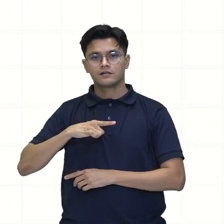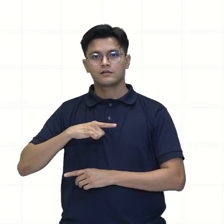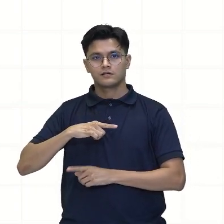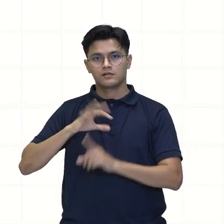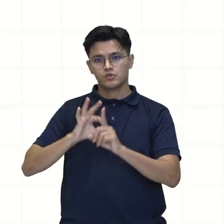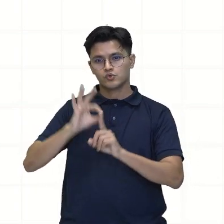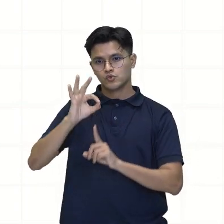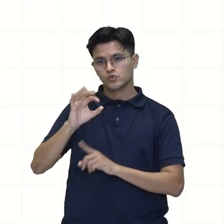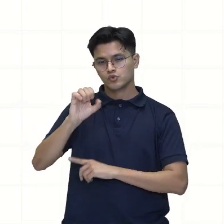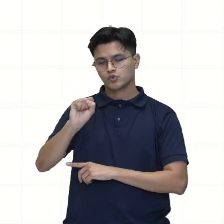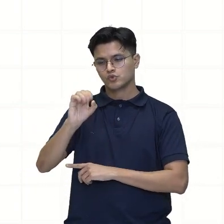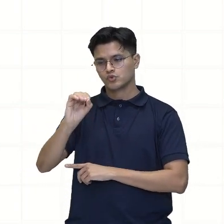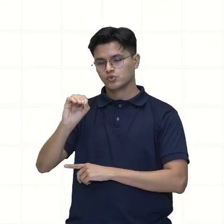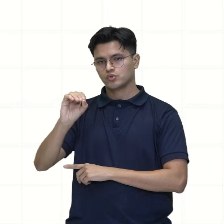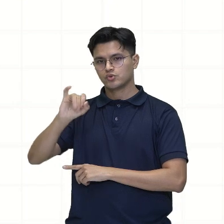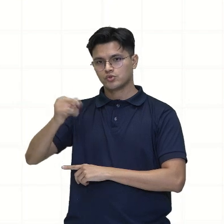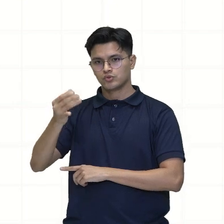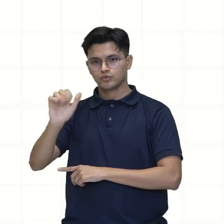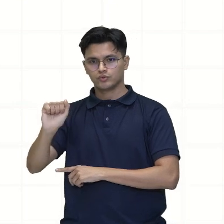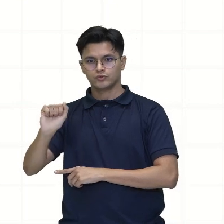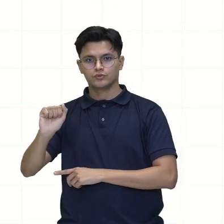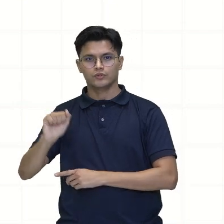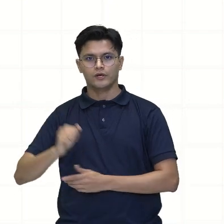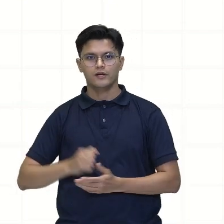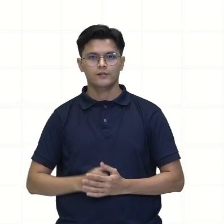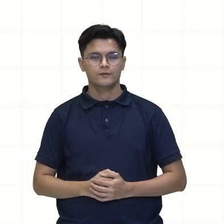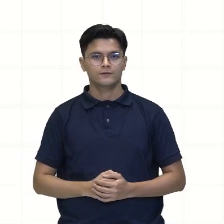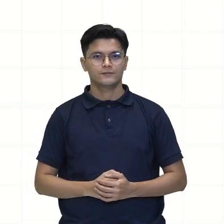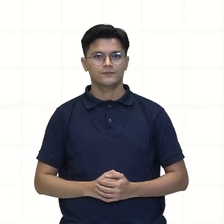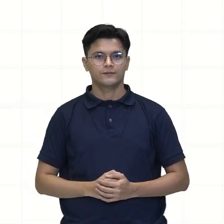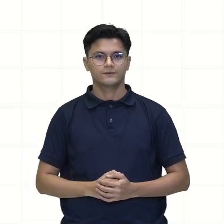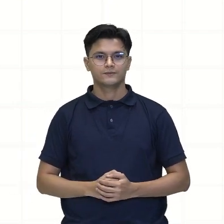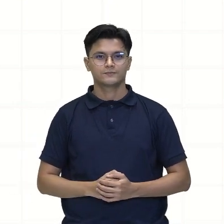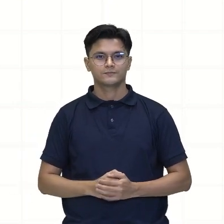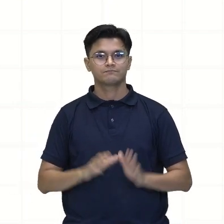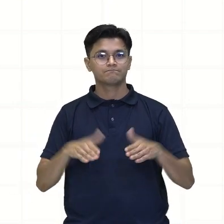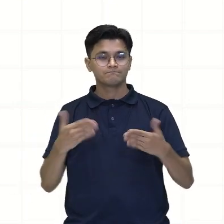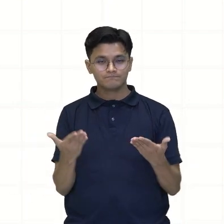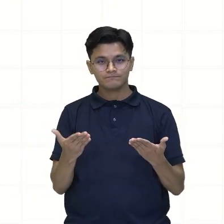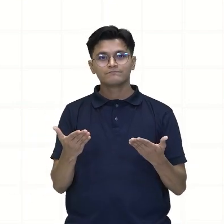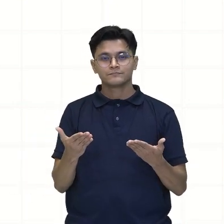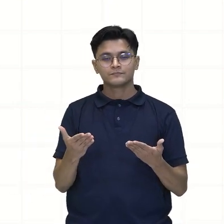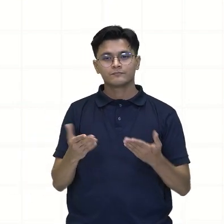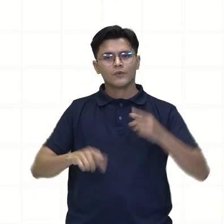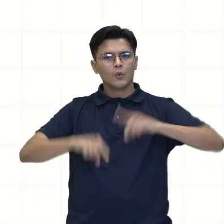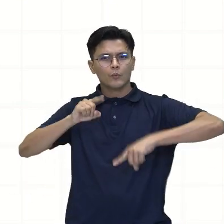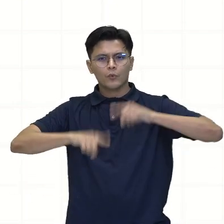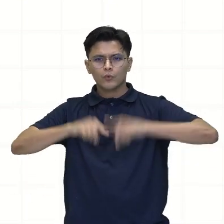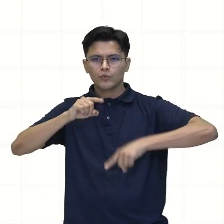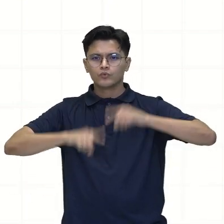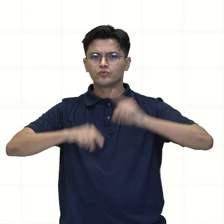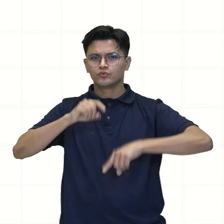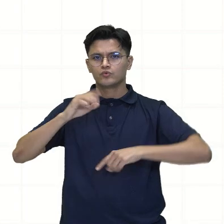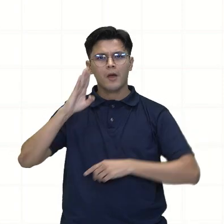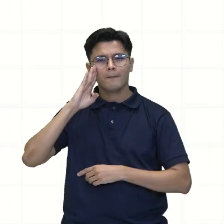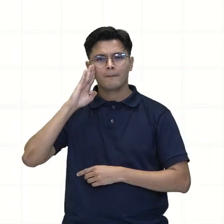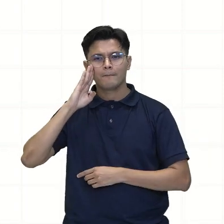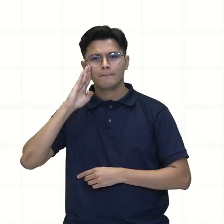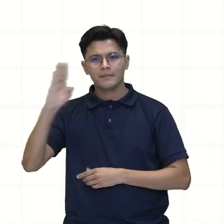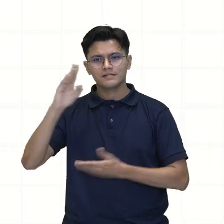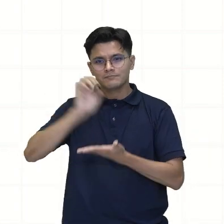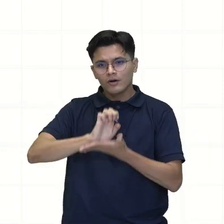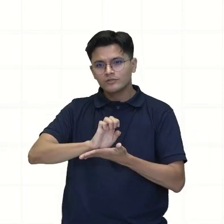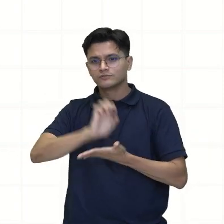de 2017. Então, a soja ela é um dos principais produtos de exportação do